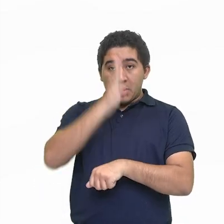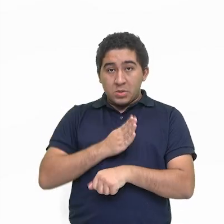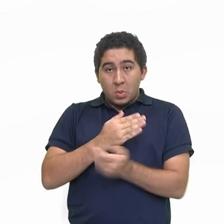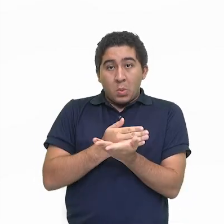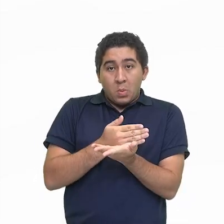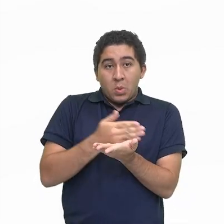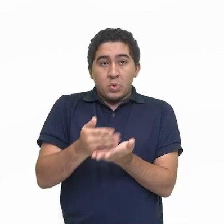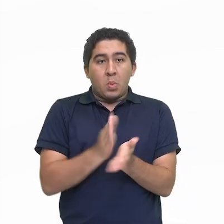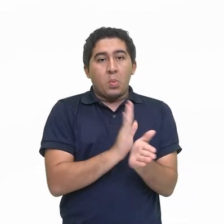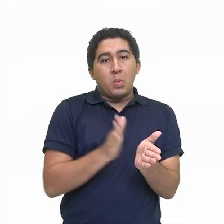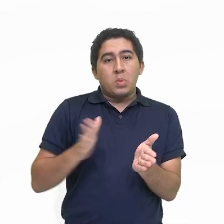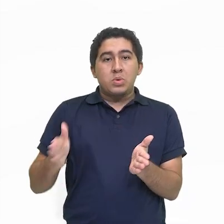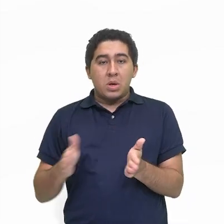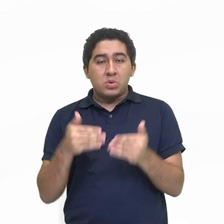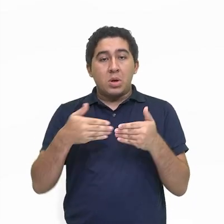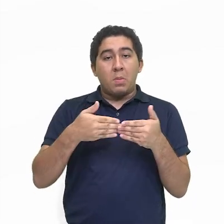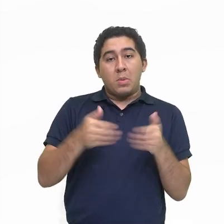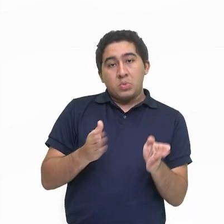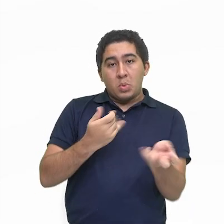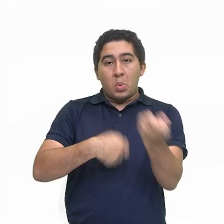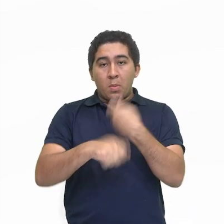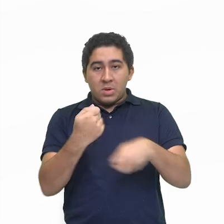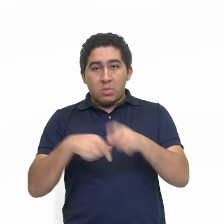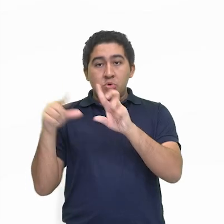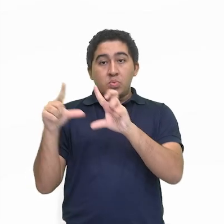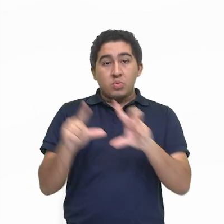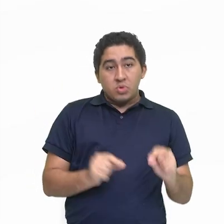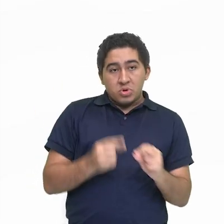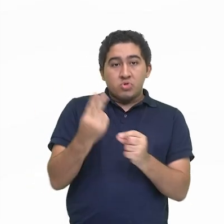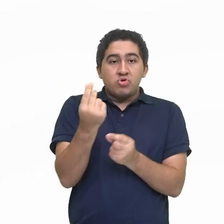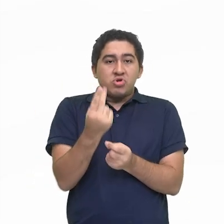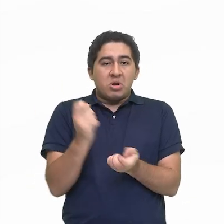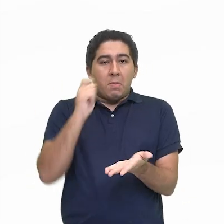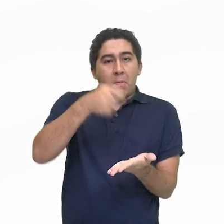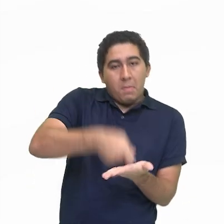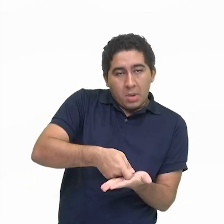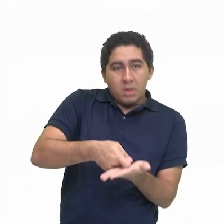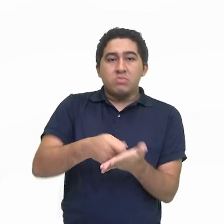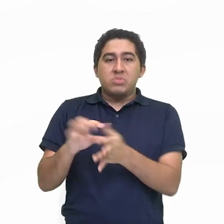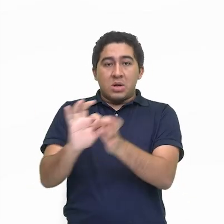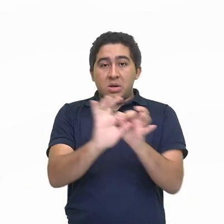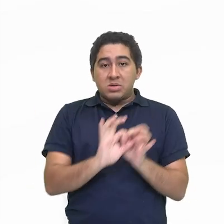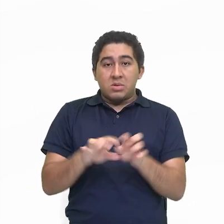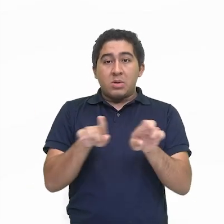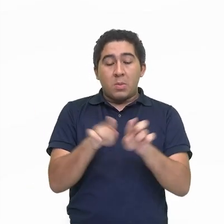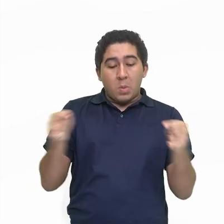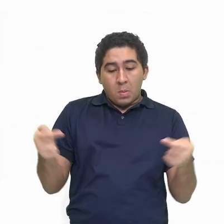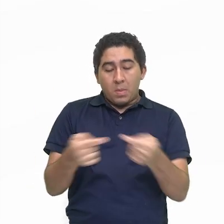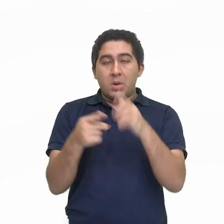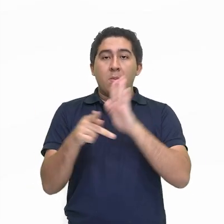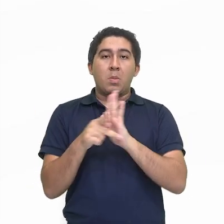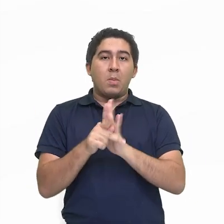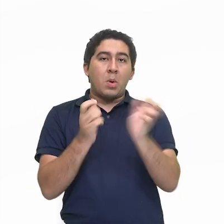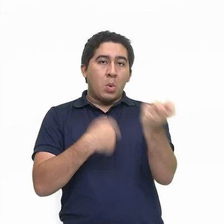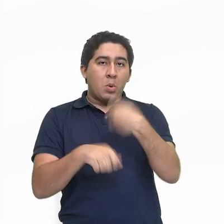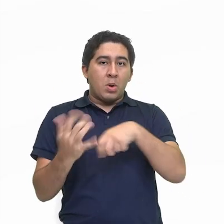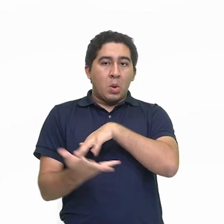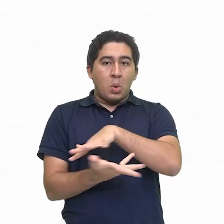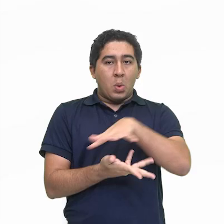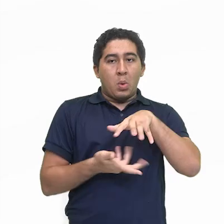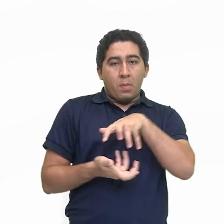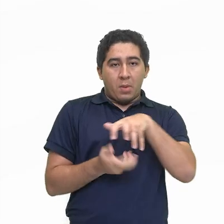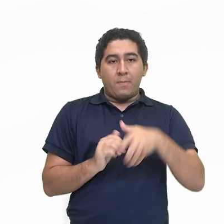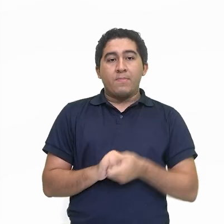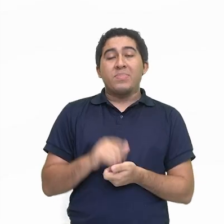abertura comercial, reduzindo as tarifas de importação e integrando-se à economia global. Essa medida,